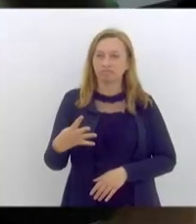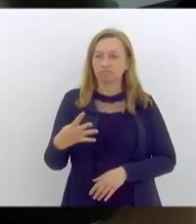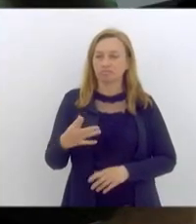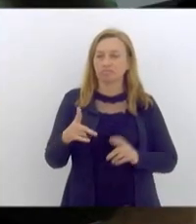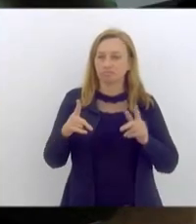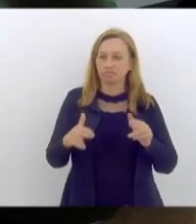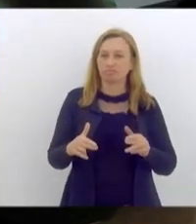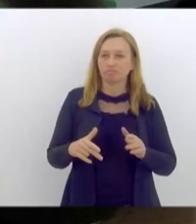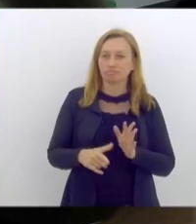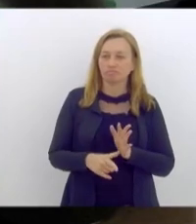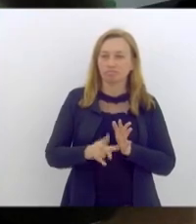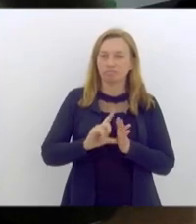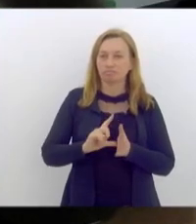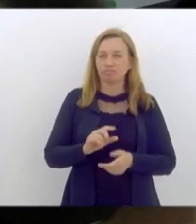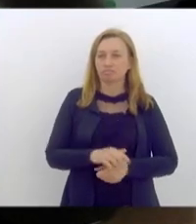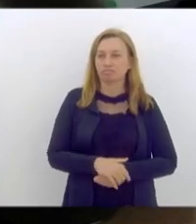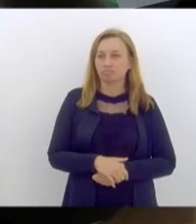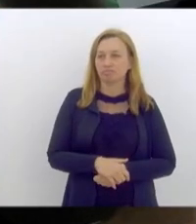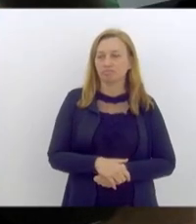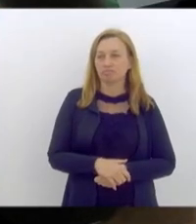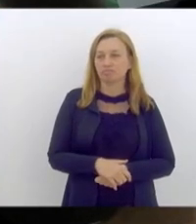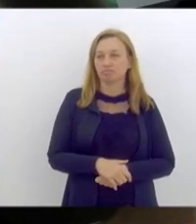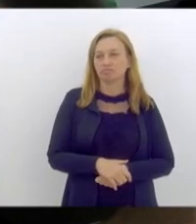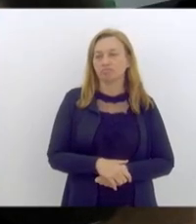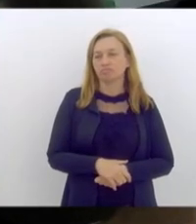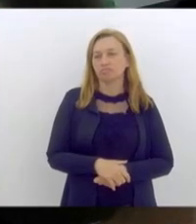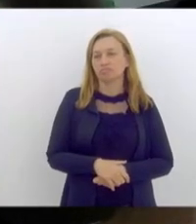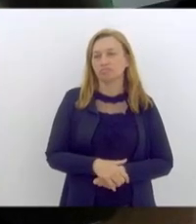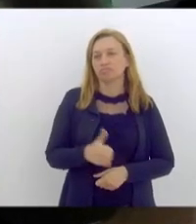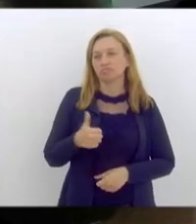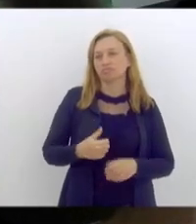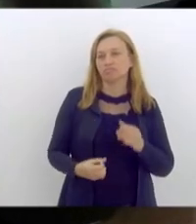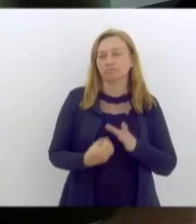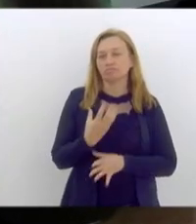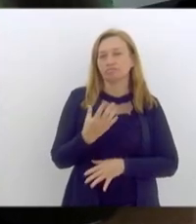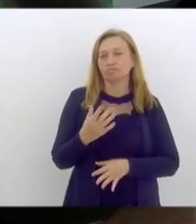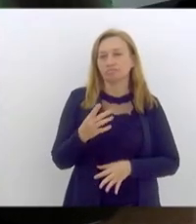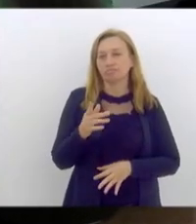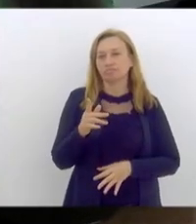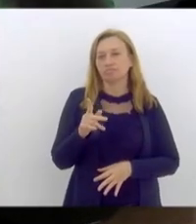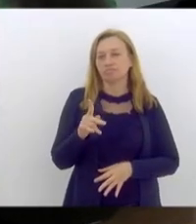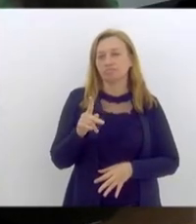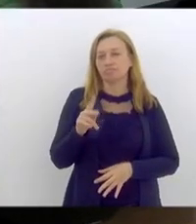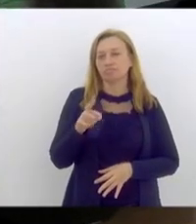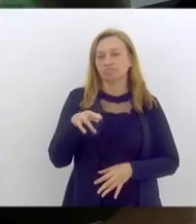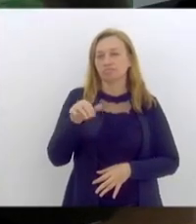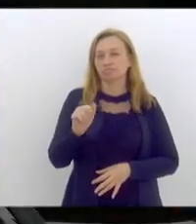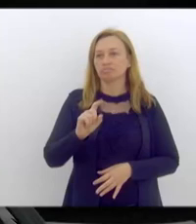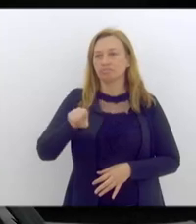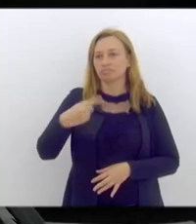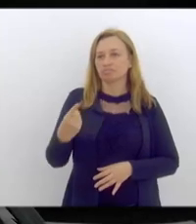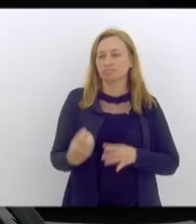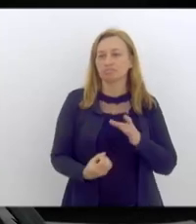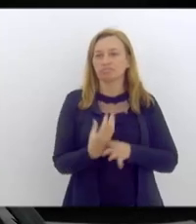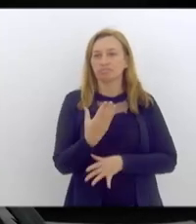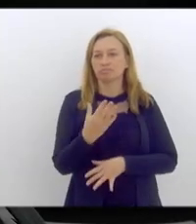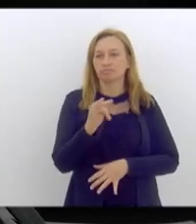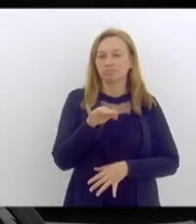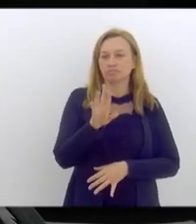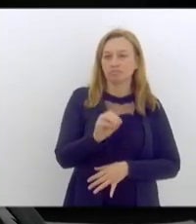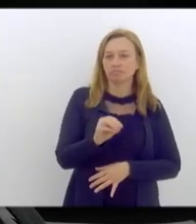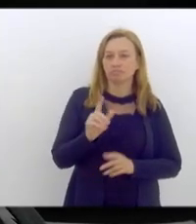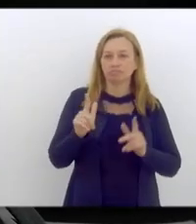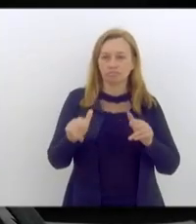anterior uma a primeira a criar o programa e a outra que criou o fundo é a mesma coisa mesmo conceito